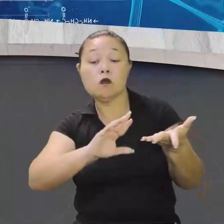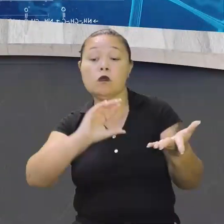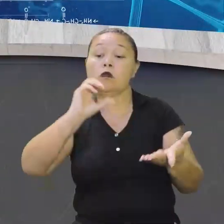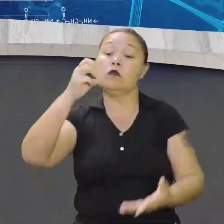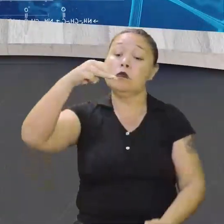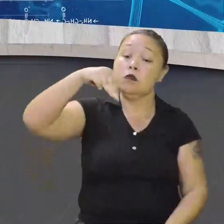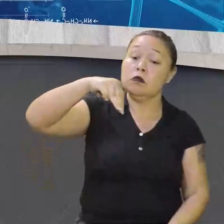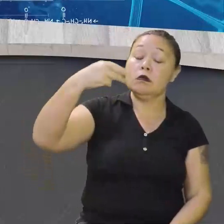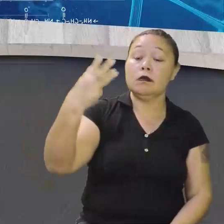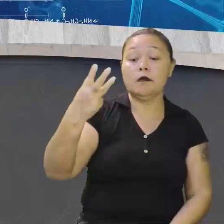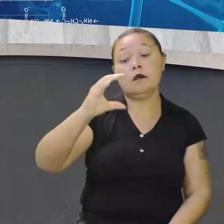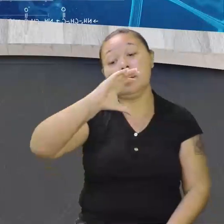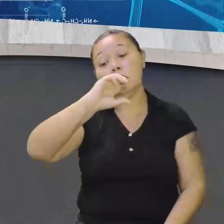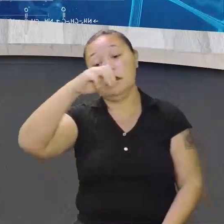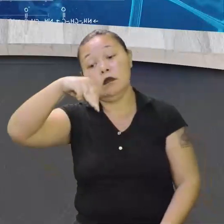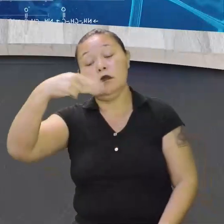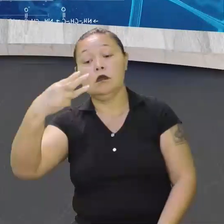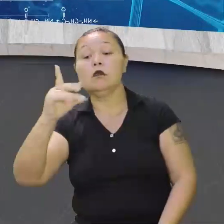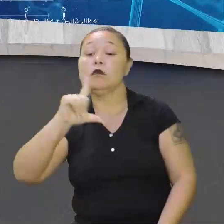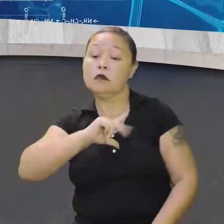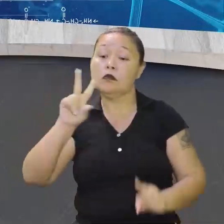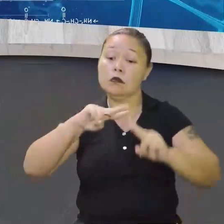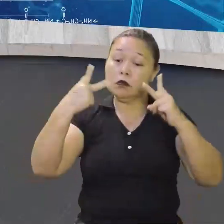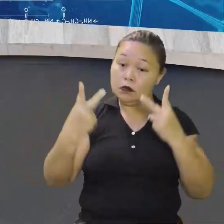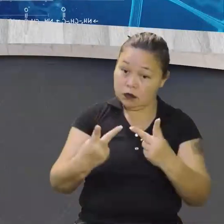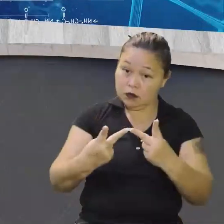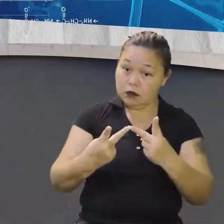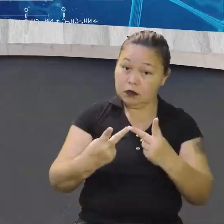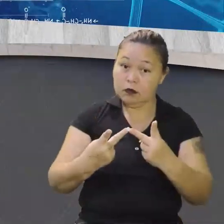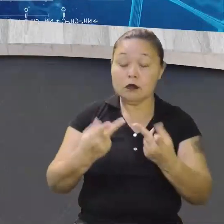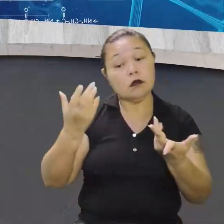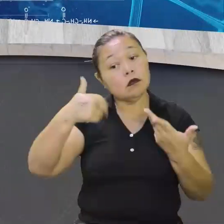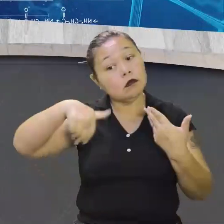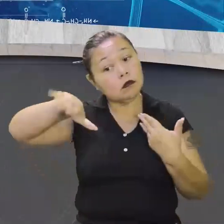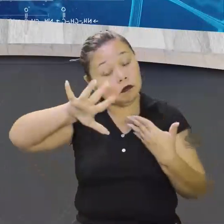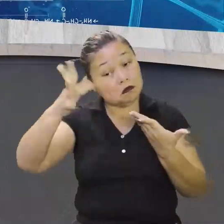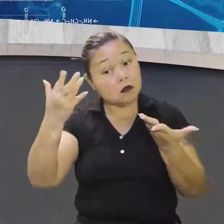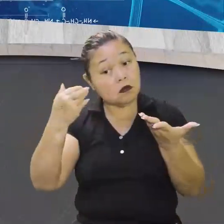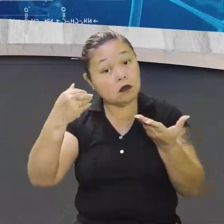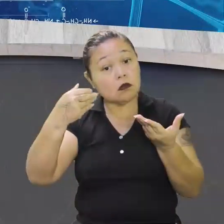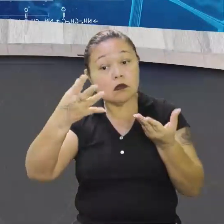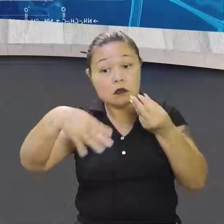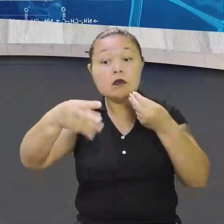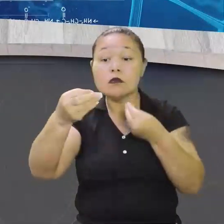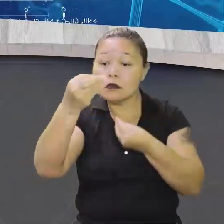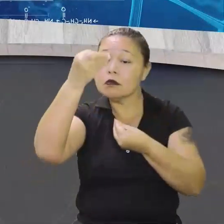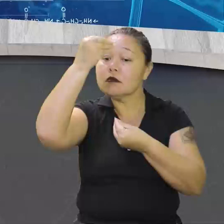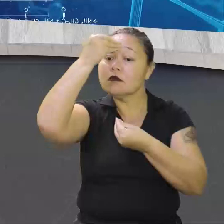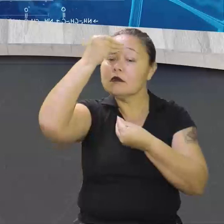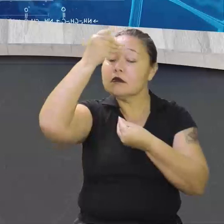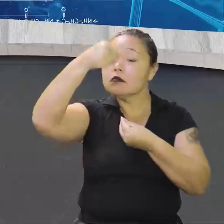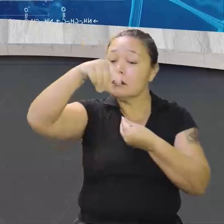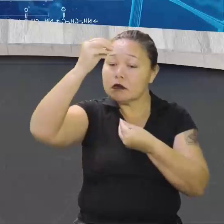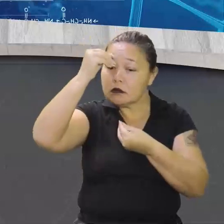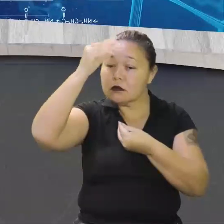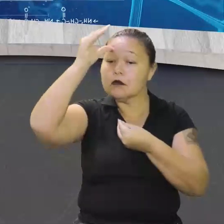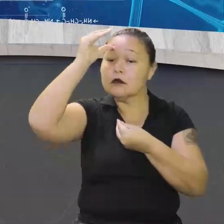cúbico, então você já tem volume, tá bom? Espero aqui ter contribuído com você sobre